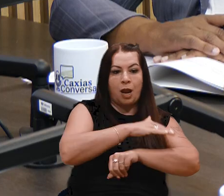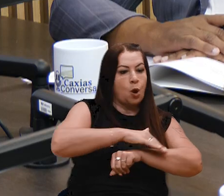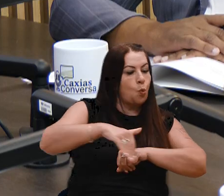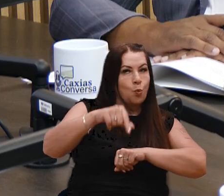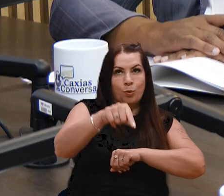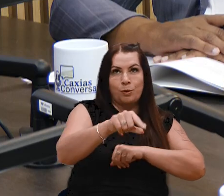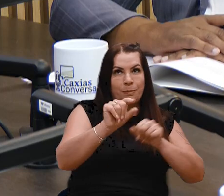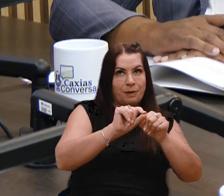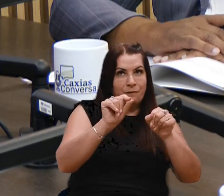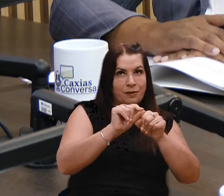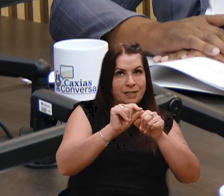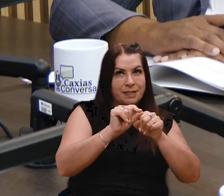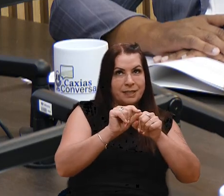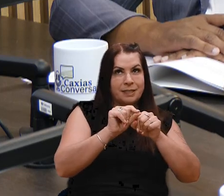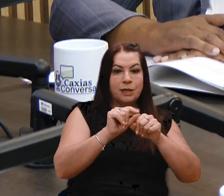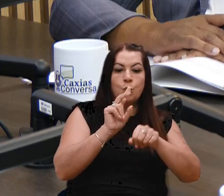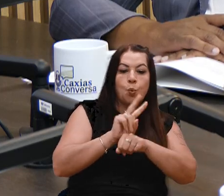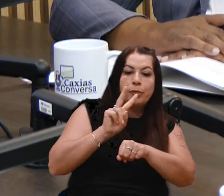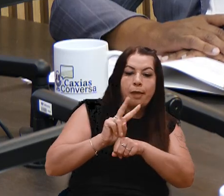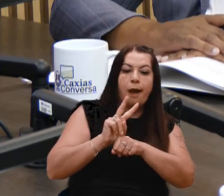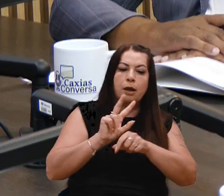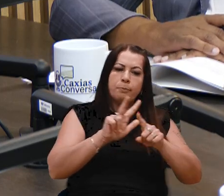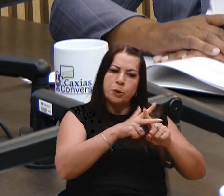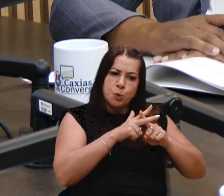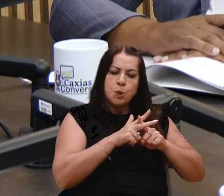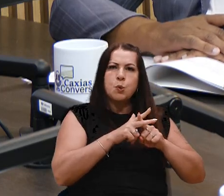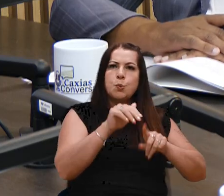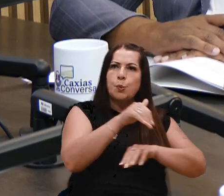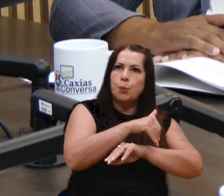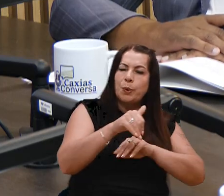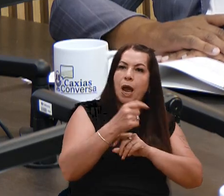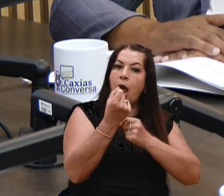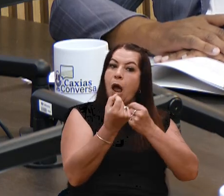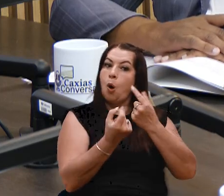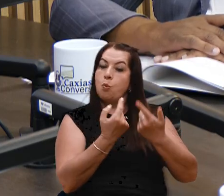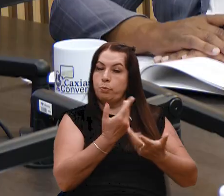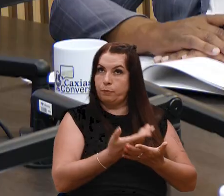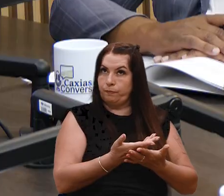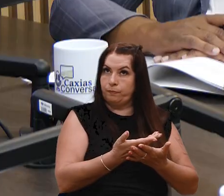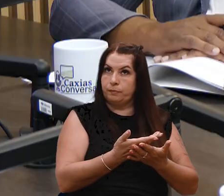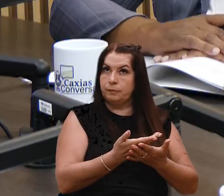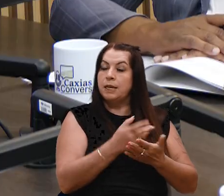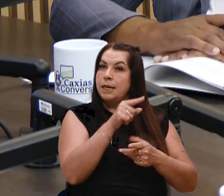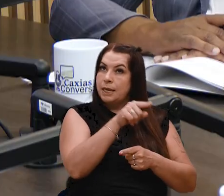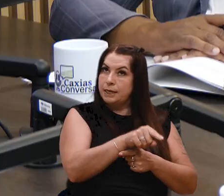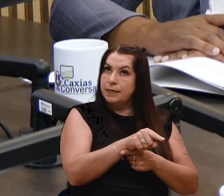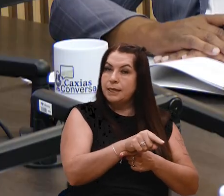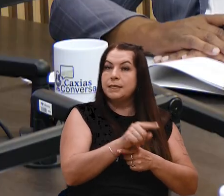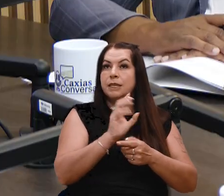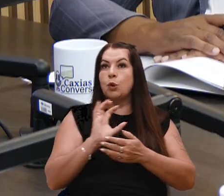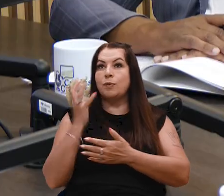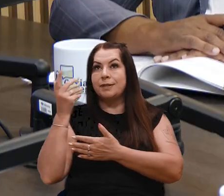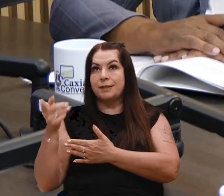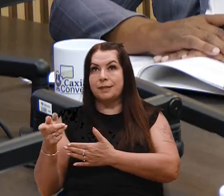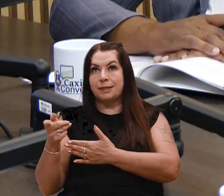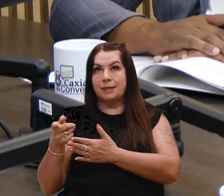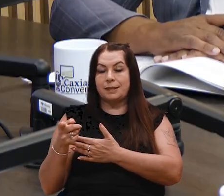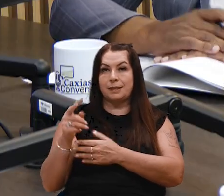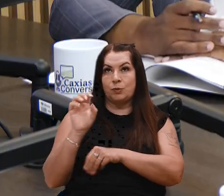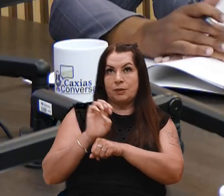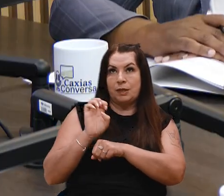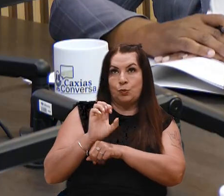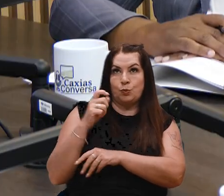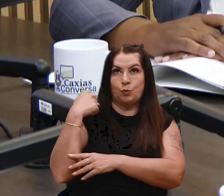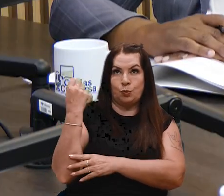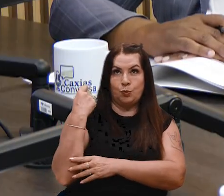para fazer a conserva, a manutenção, alguma coisa lá. Essas concessões que estão ocorrendo agora no estado do Rio Grande do Sul, essa que nós temos